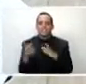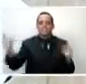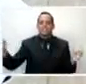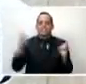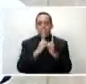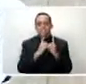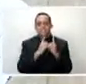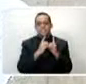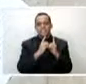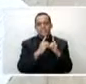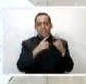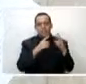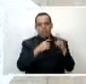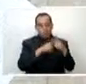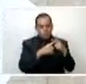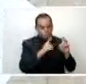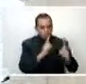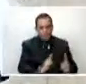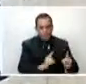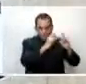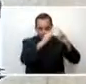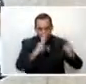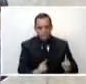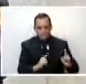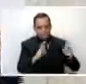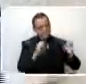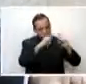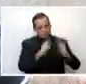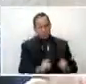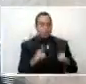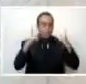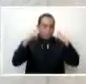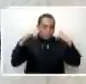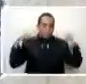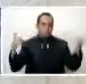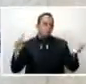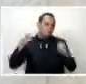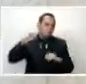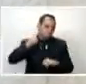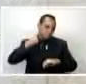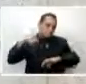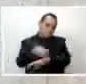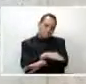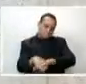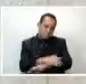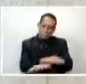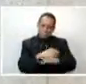desmontagem de barracas em horário comercial, o acúmulo de lixo e a poluição sonora, entre outros